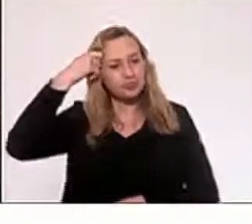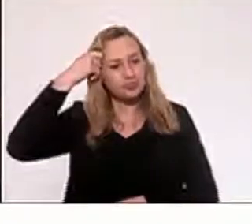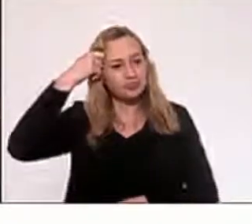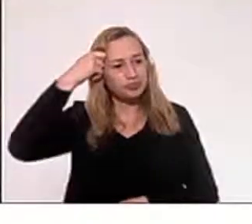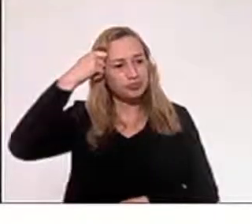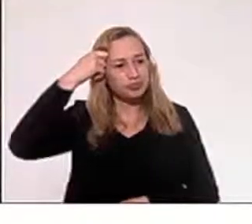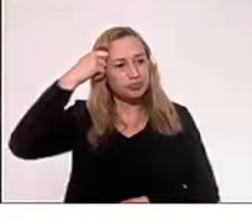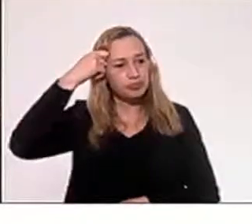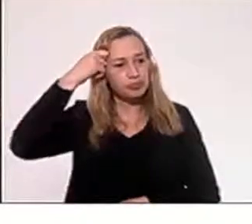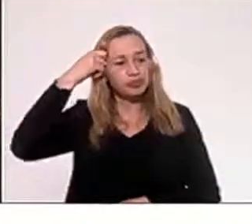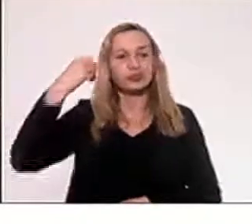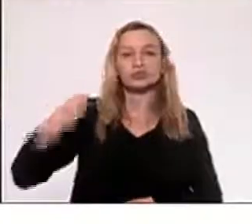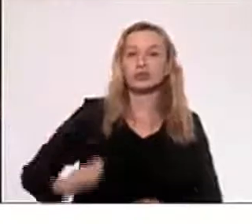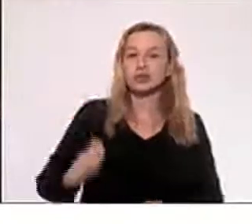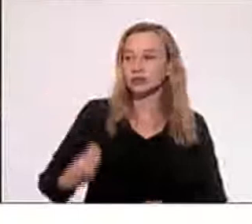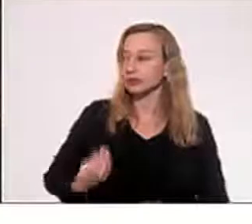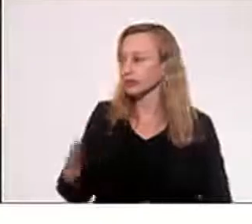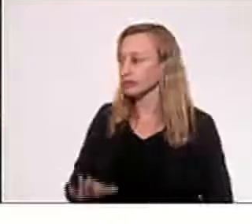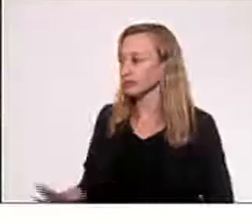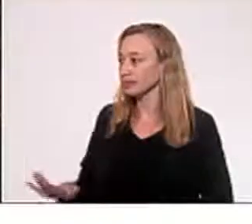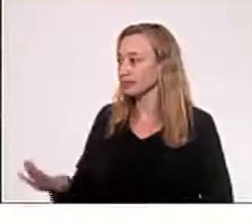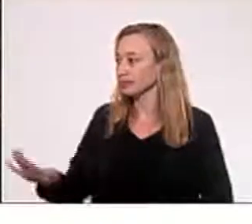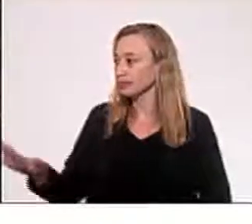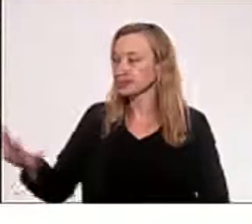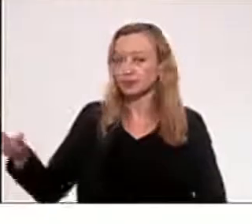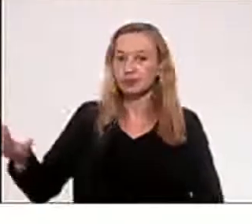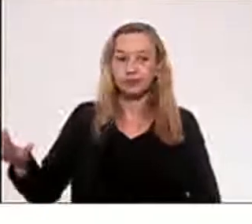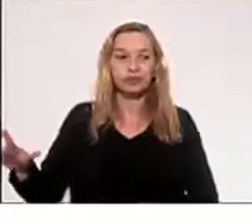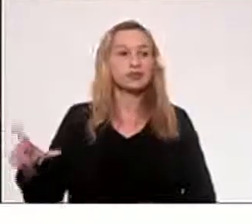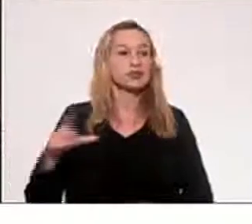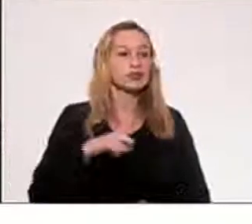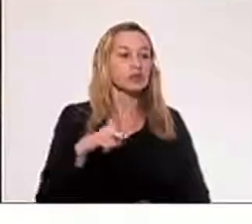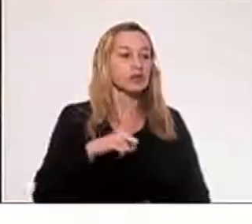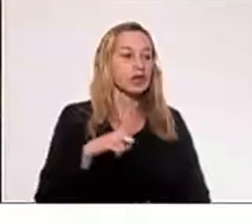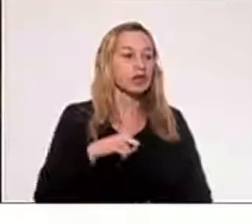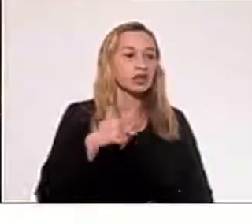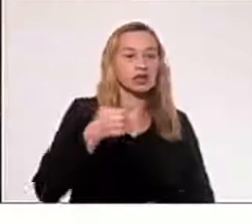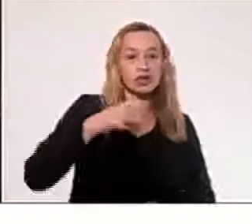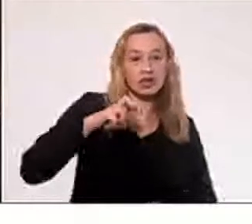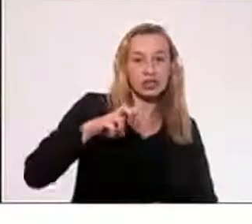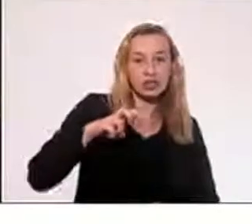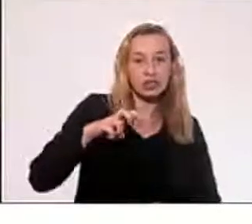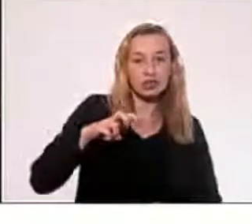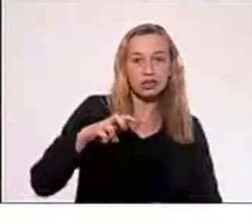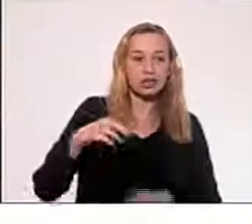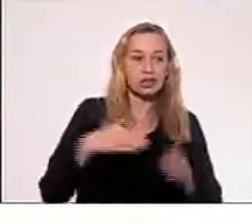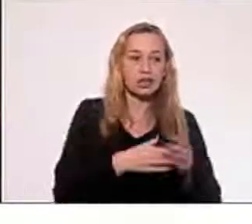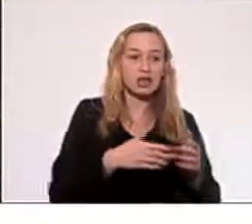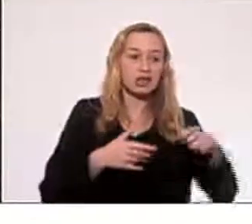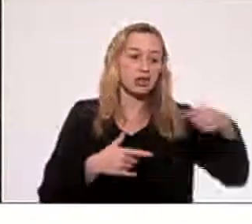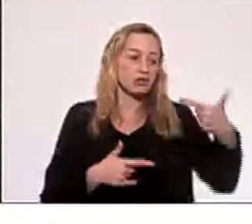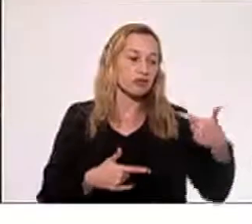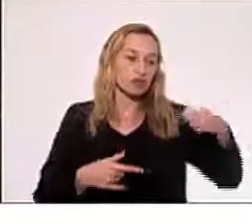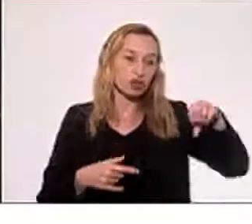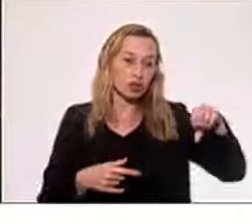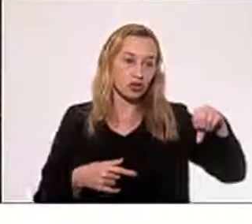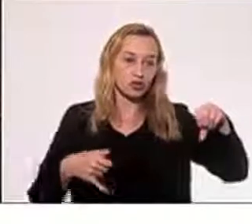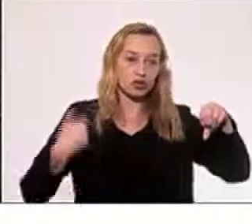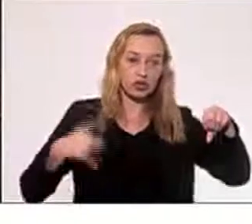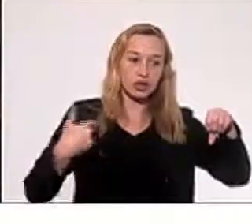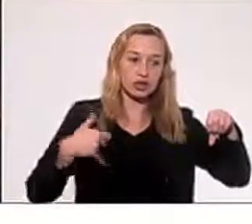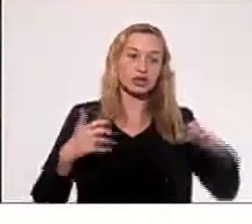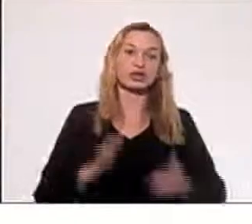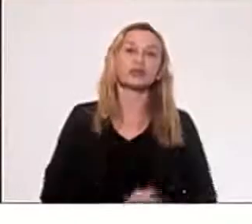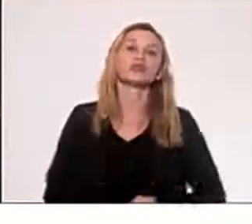pobres, moradores de periferia e favela, que têm entre 15 e 29 anos de idade. Ou